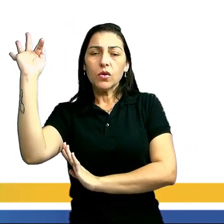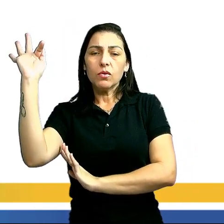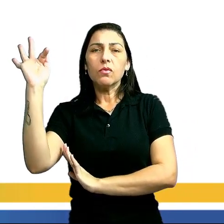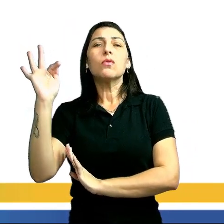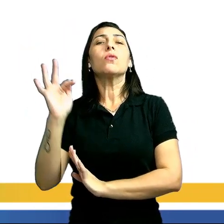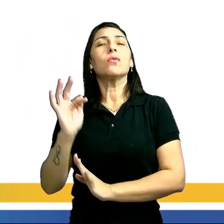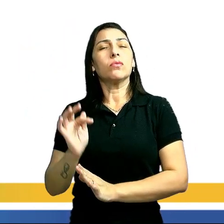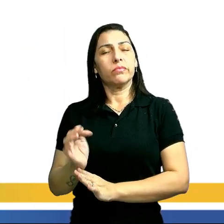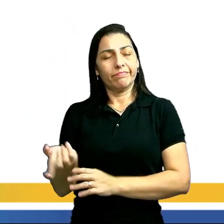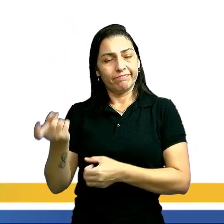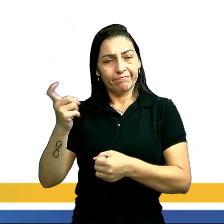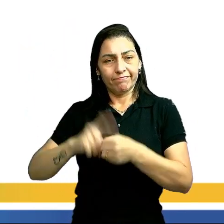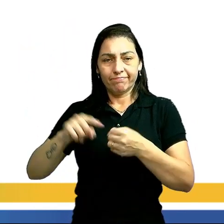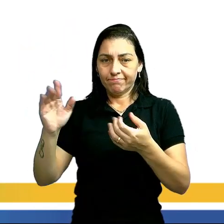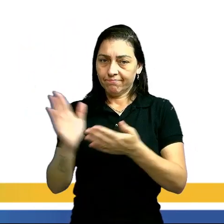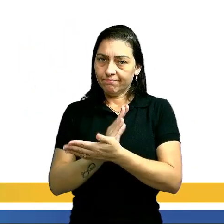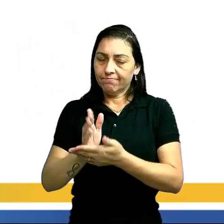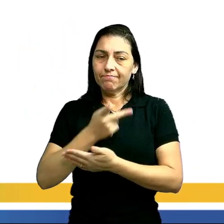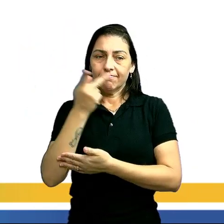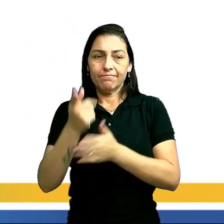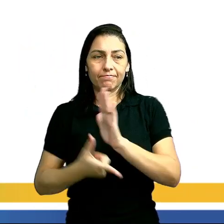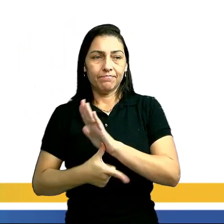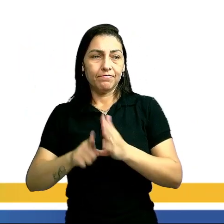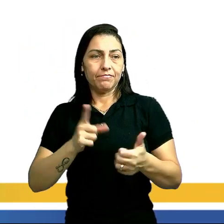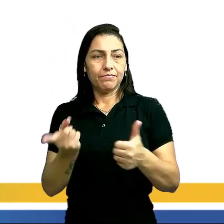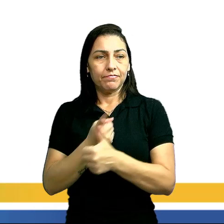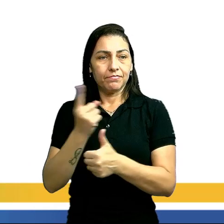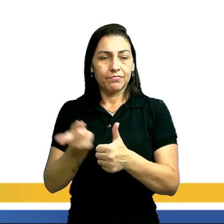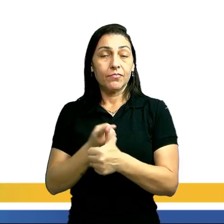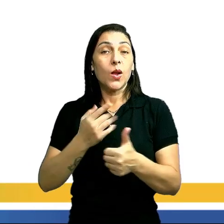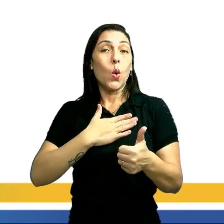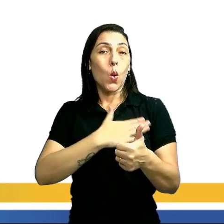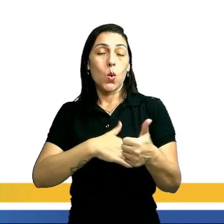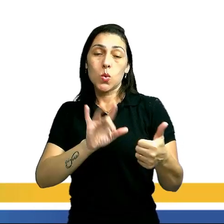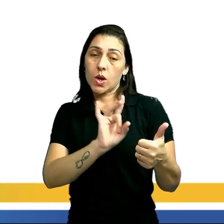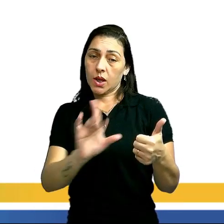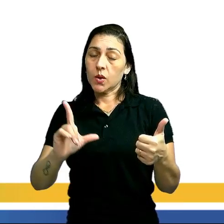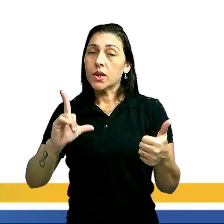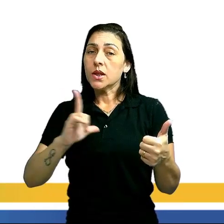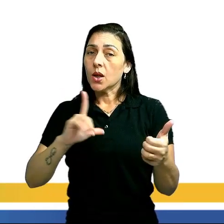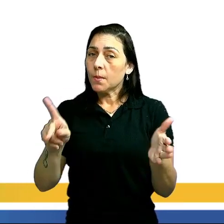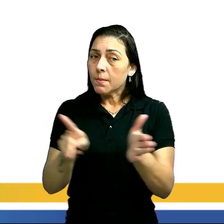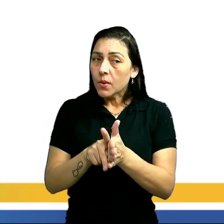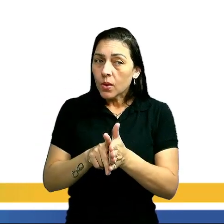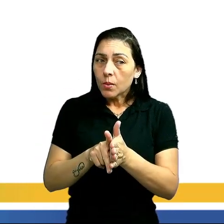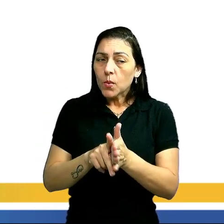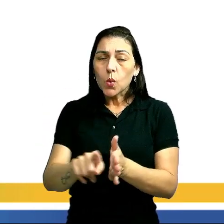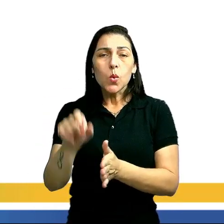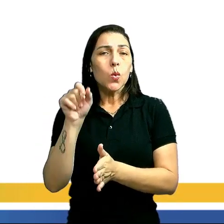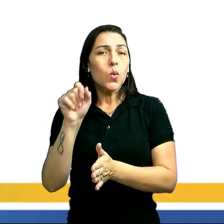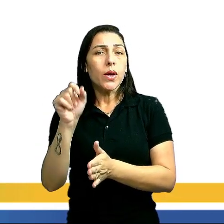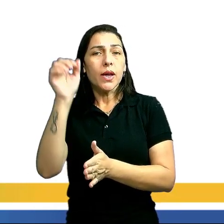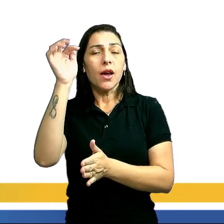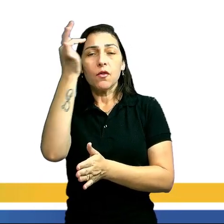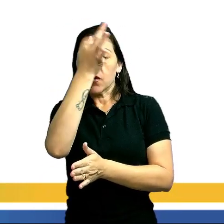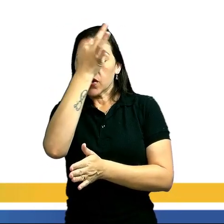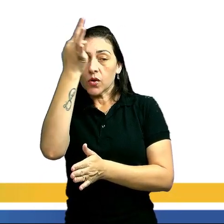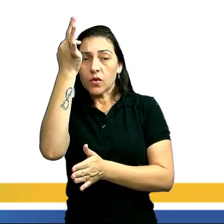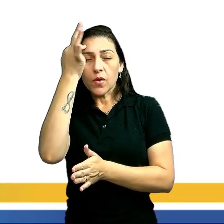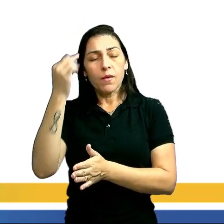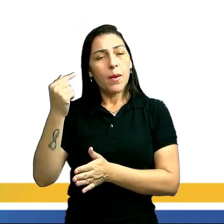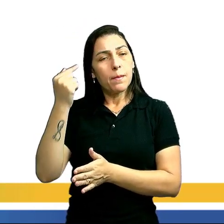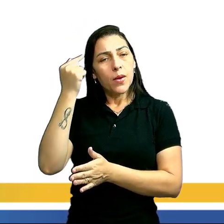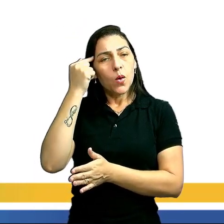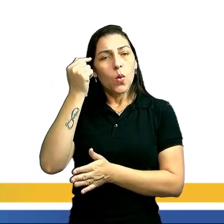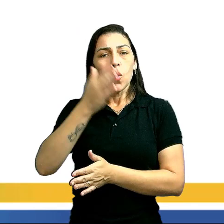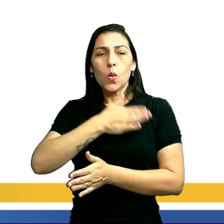algumas coisas que eu já vinha falando aí anteriormente. Primeiro, gosto cada um tem o seu. O que a filosofia vai refletir?